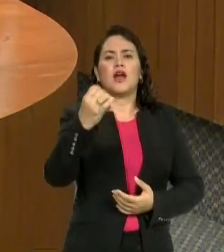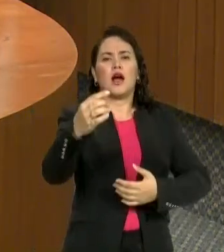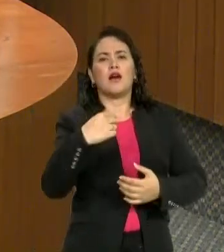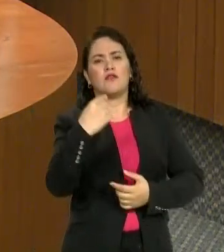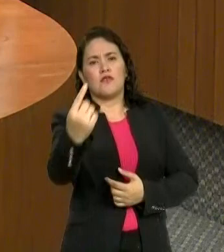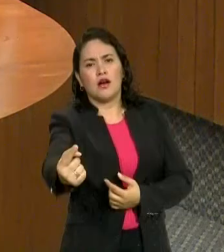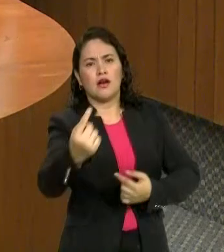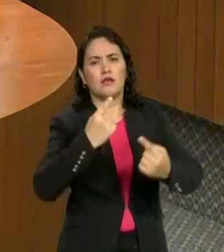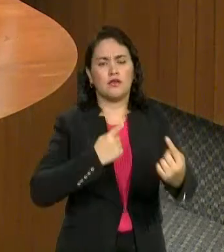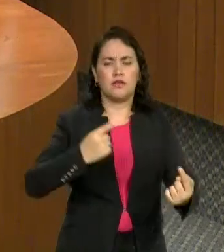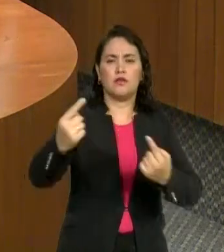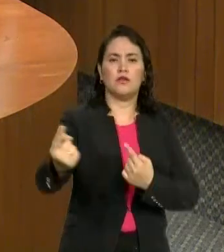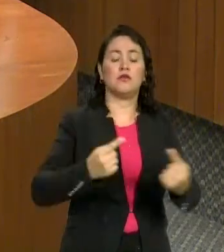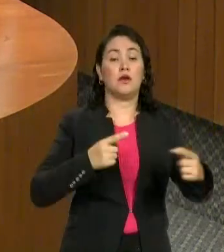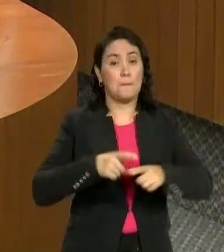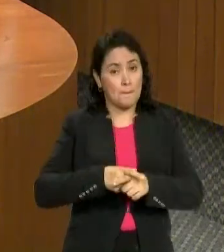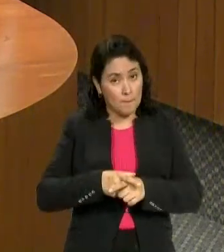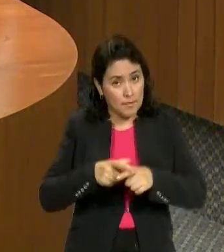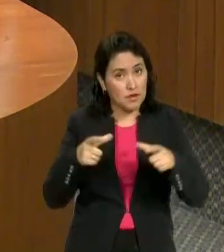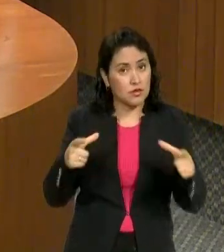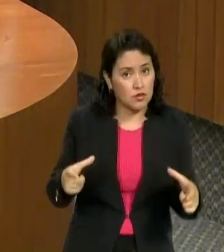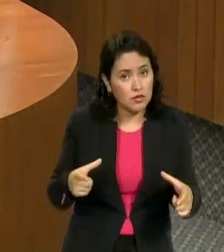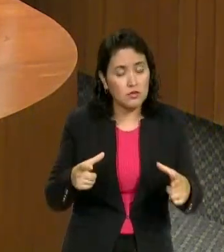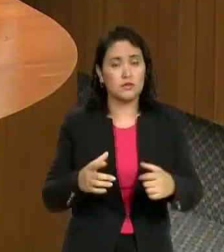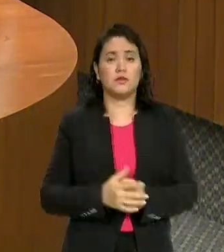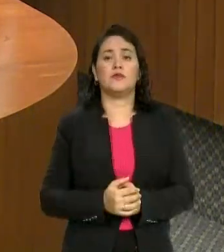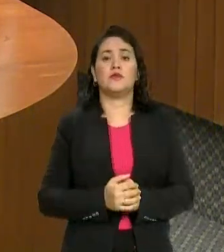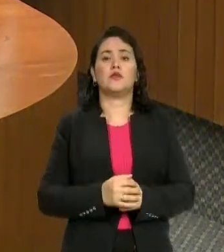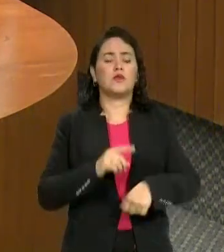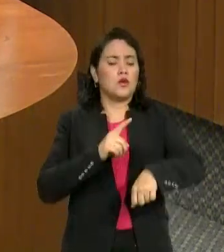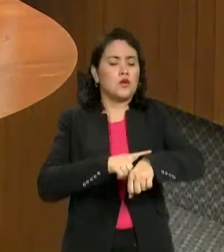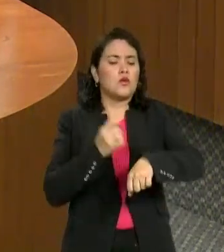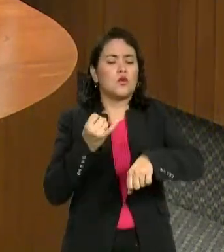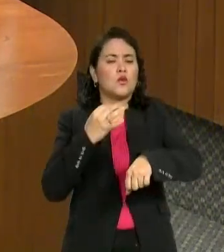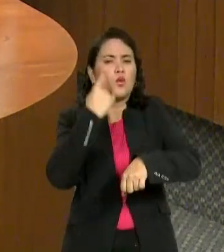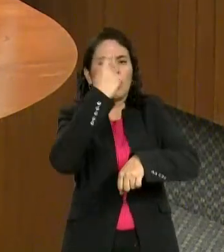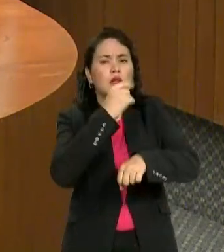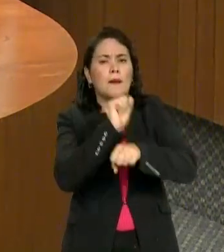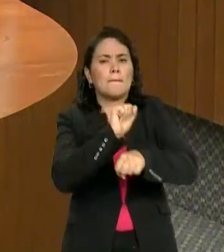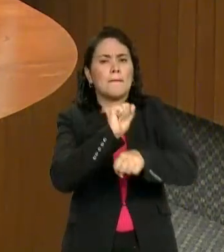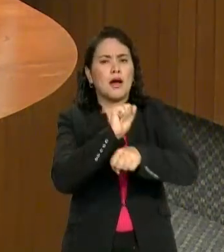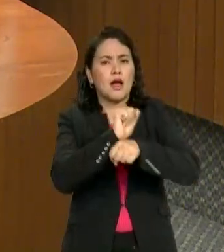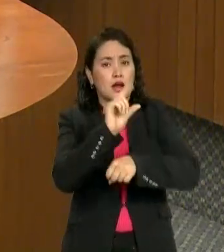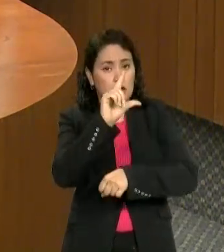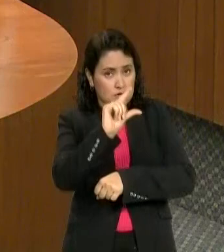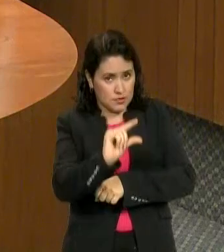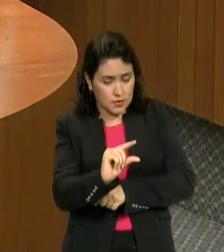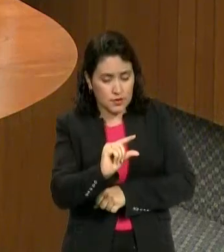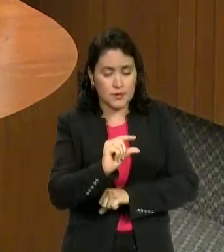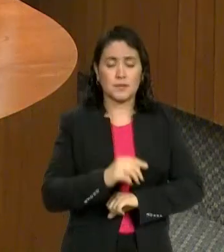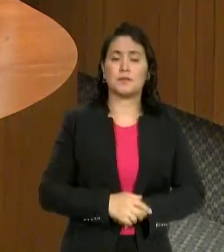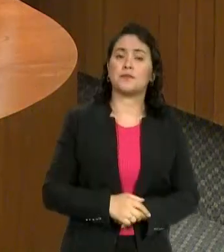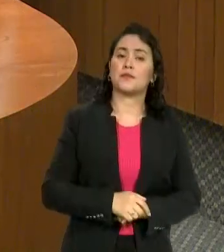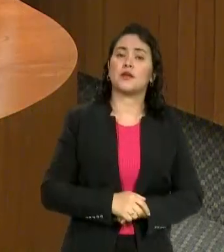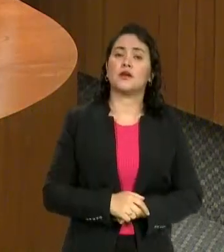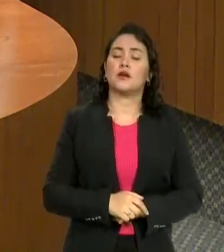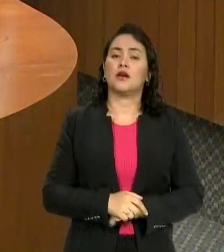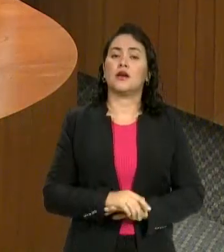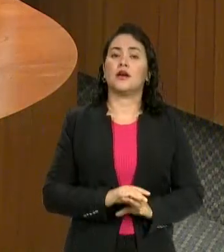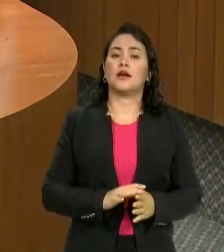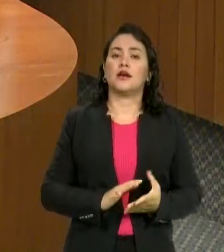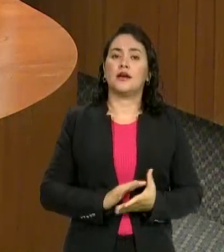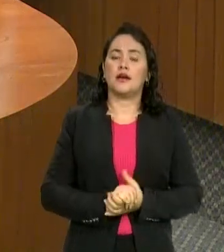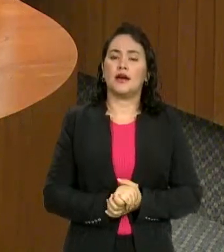preço que, só para contextualizar aqui, a inflação em torno